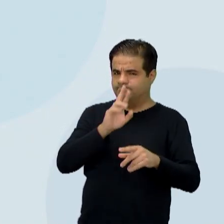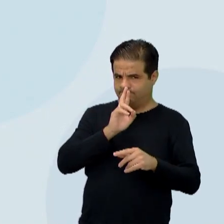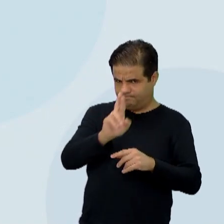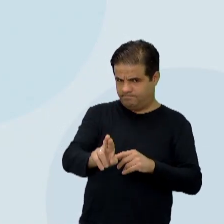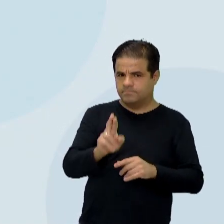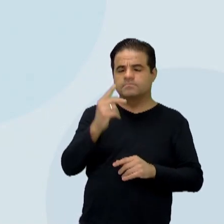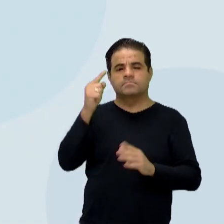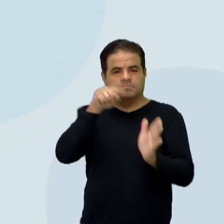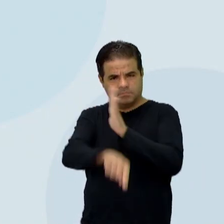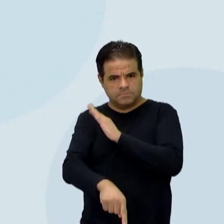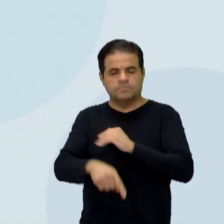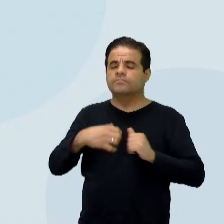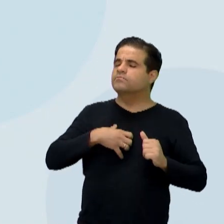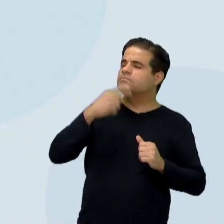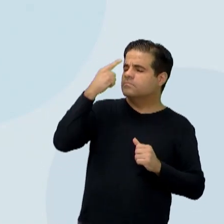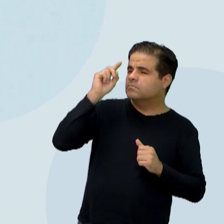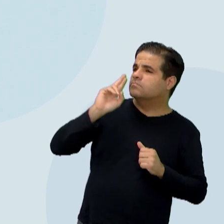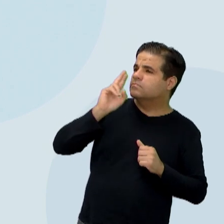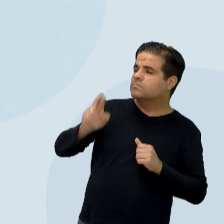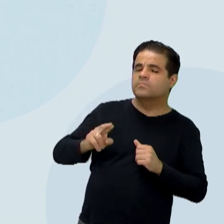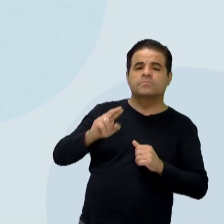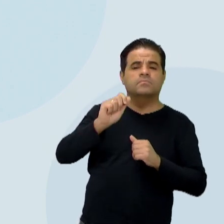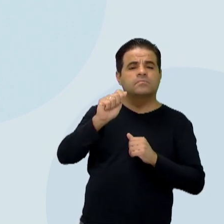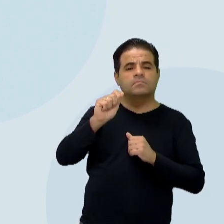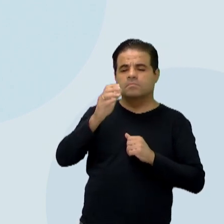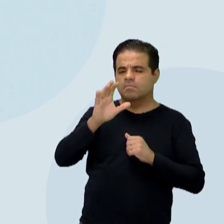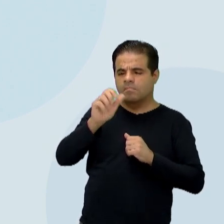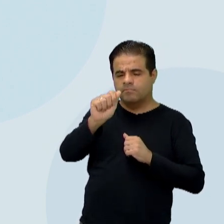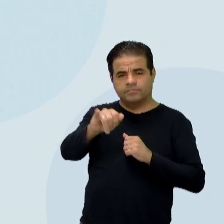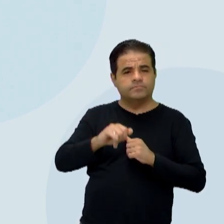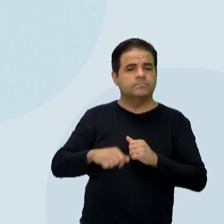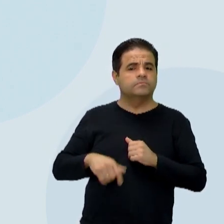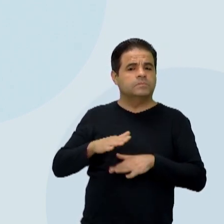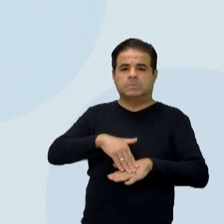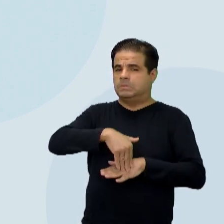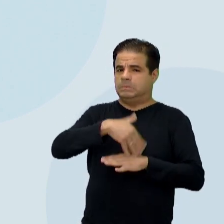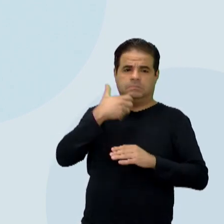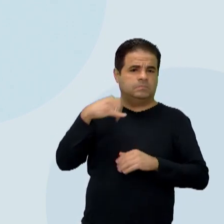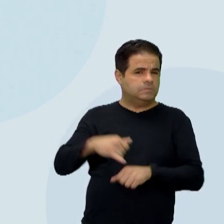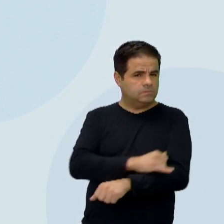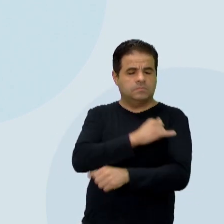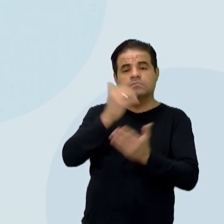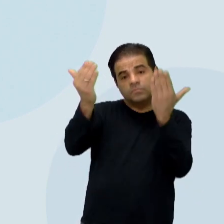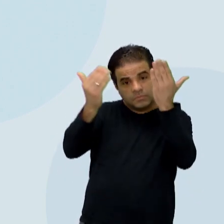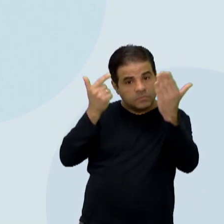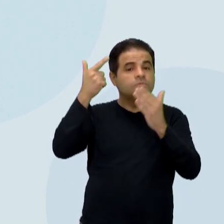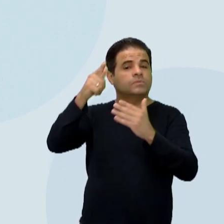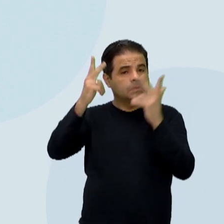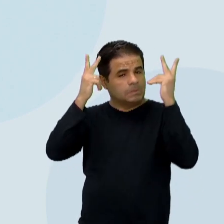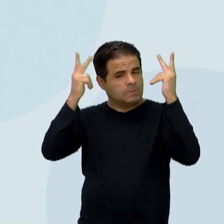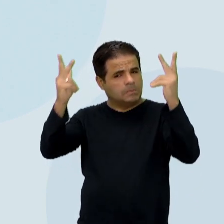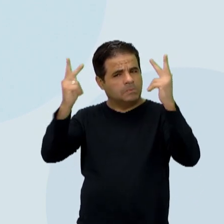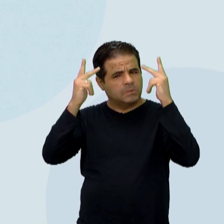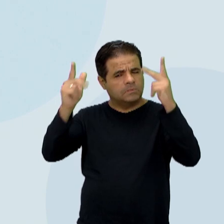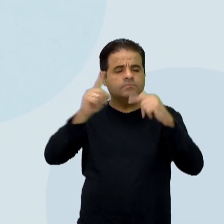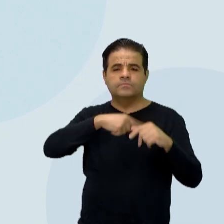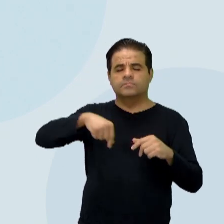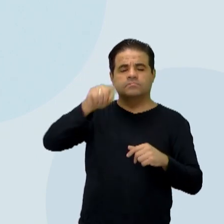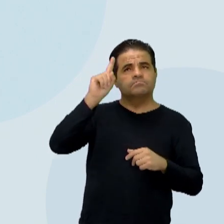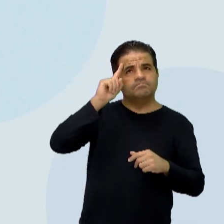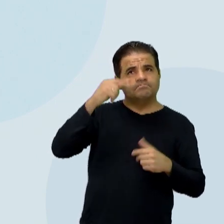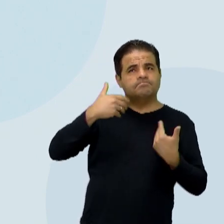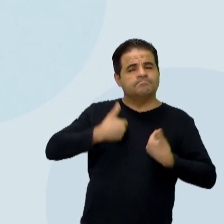resposta à pergunta do título, o autor responde que o açaí não é a fruta mais calórica e o compara a outras frutas mais comuns da nossa